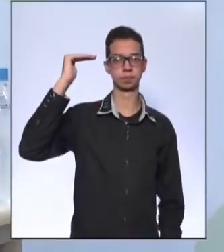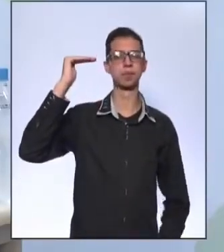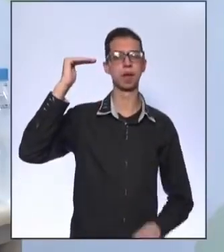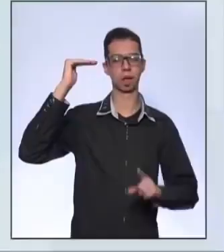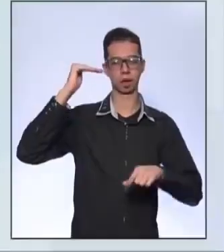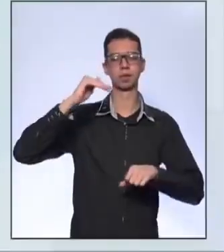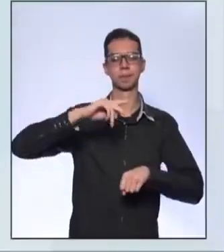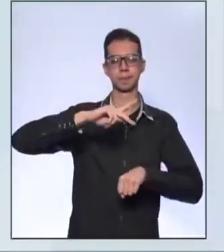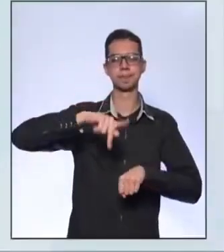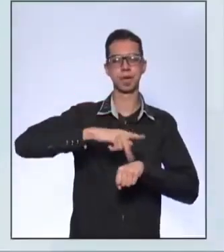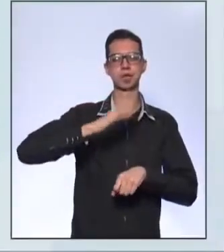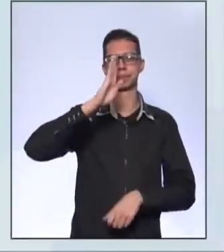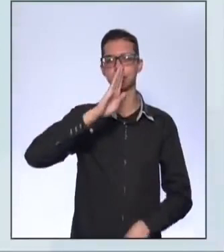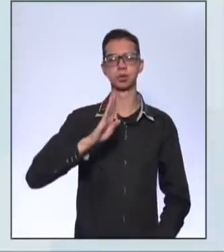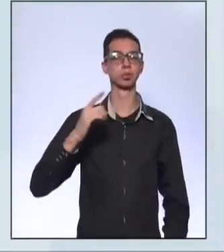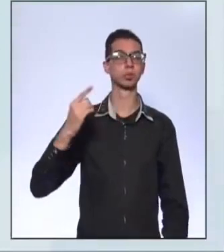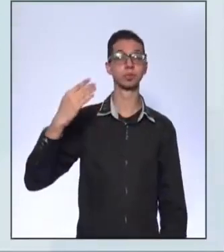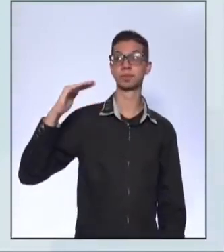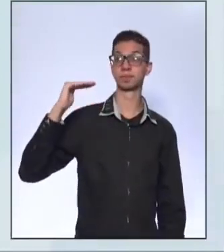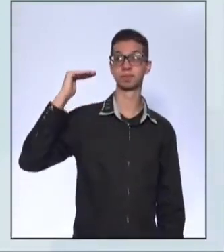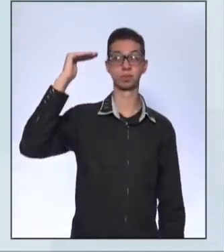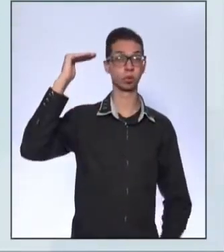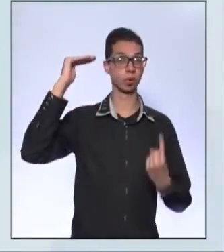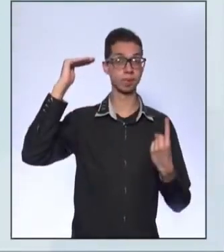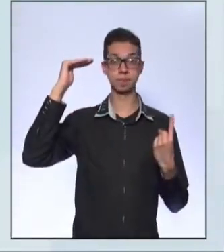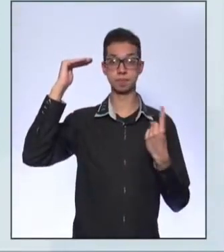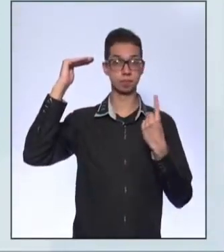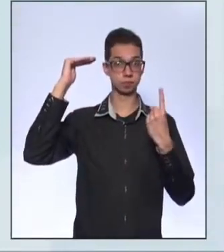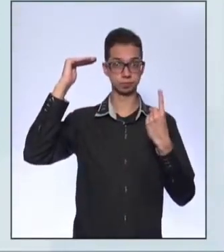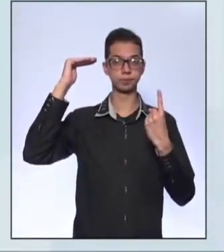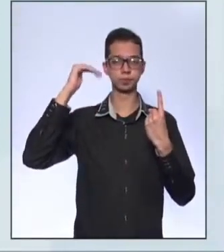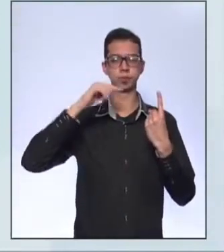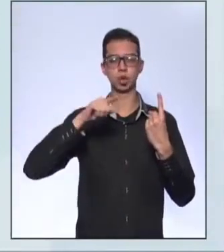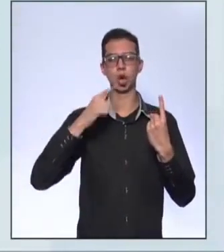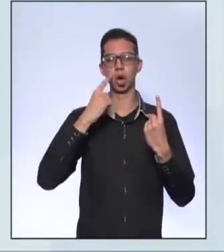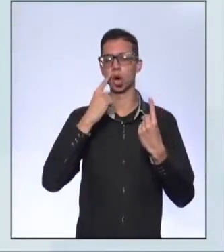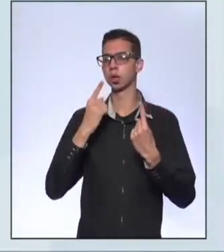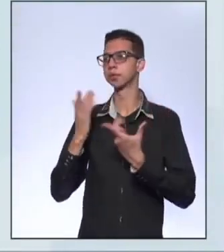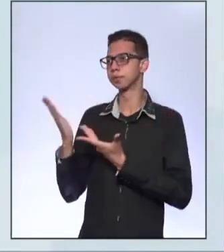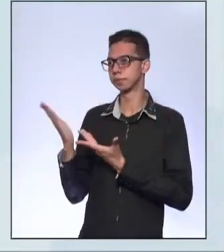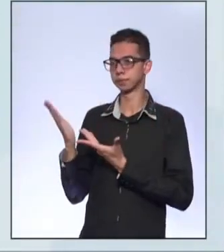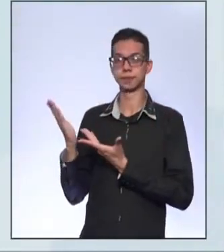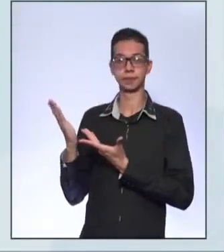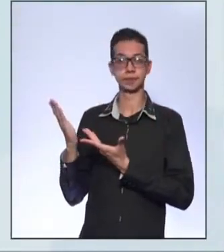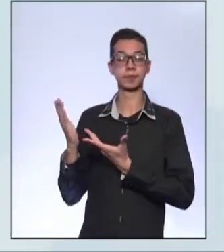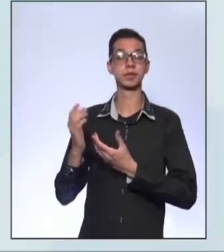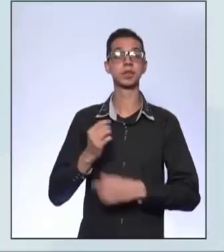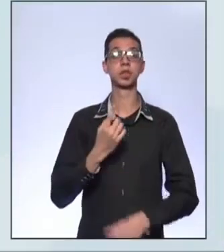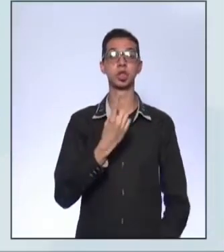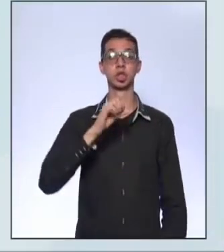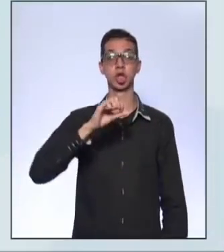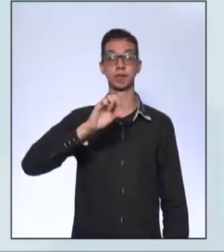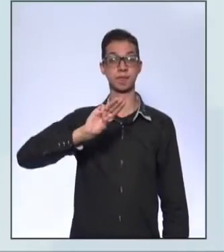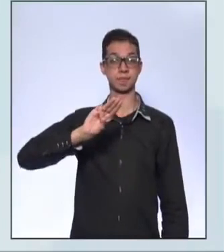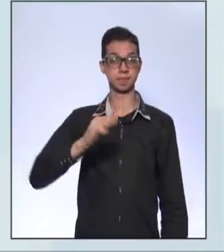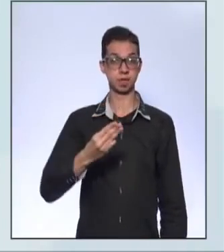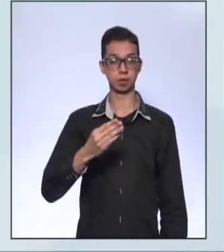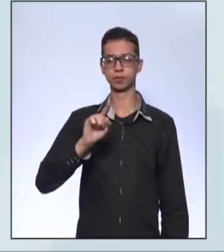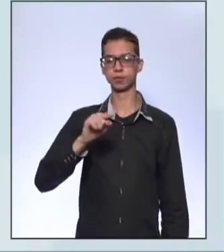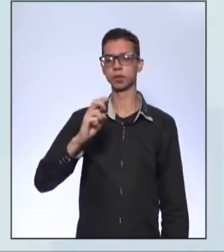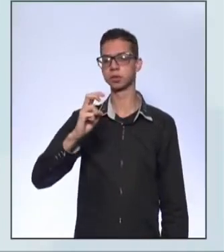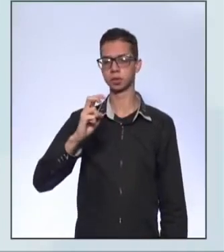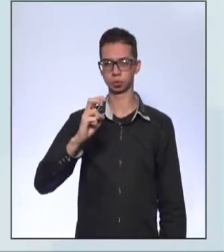nacional vocês vão observar e na tela nós temos aí uma população de 19 milhões e meio em